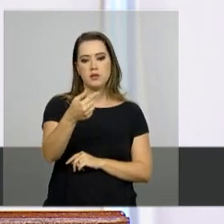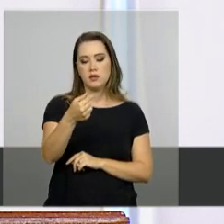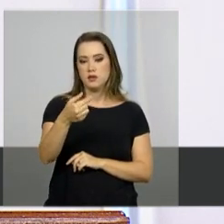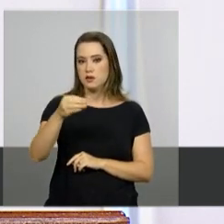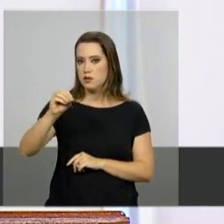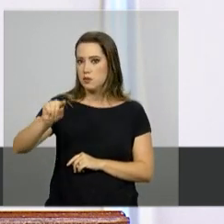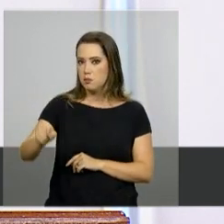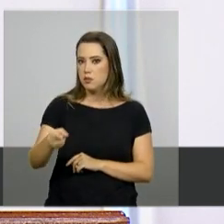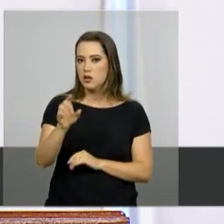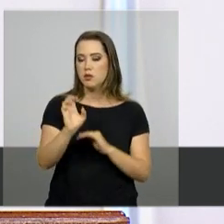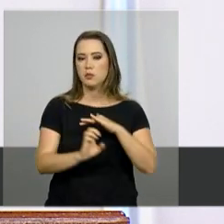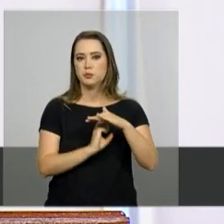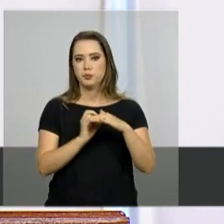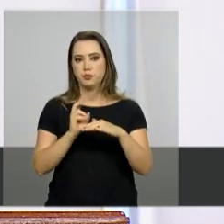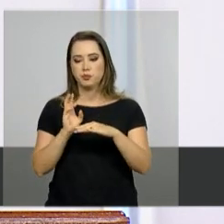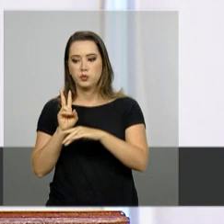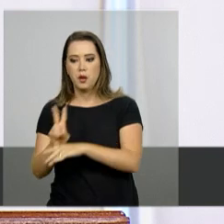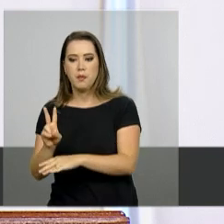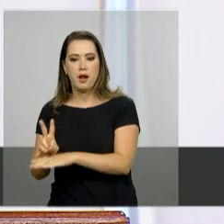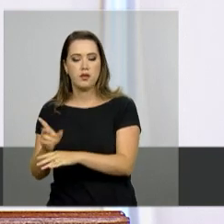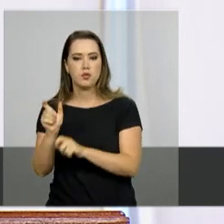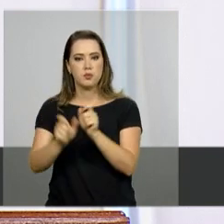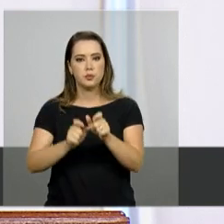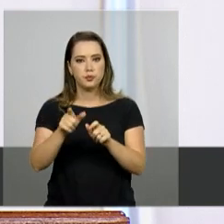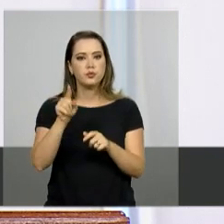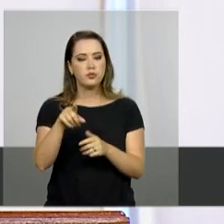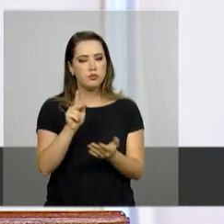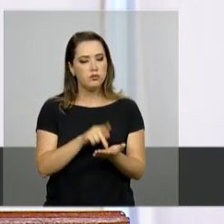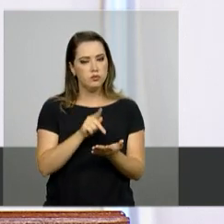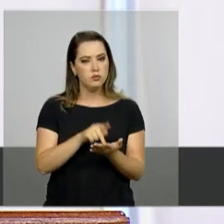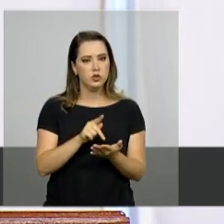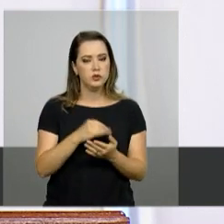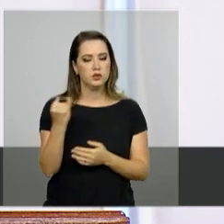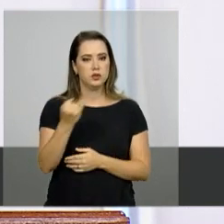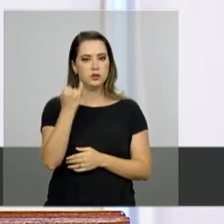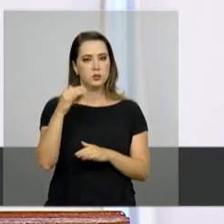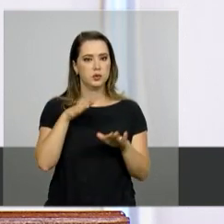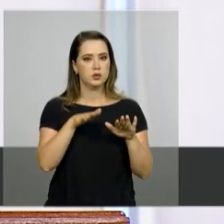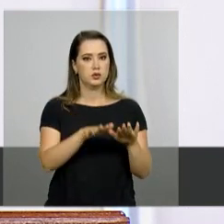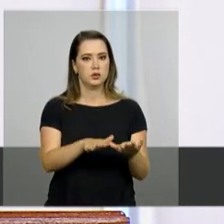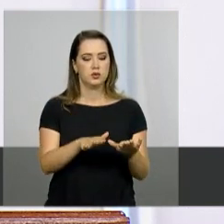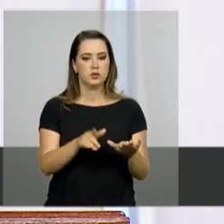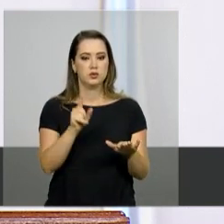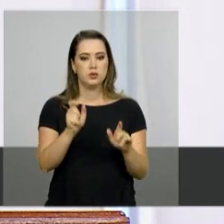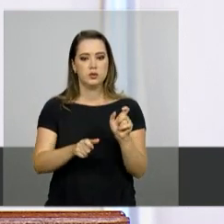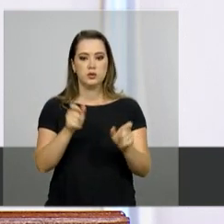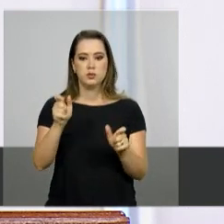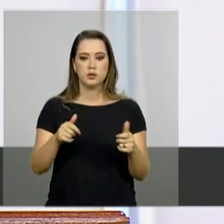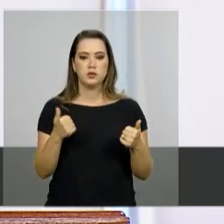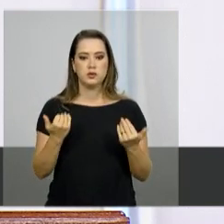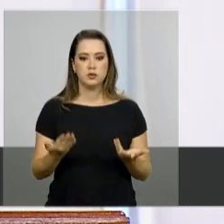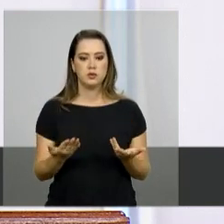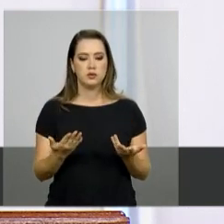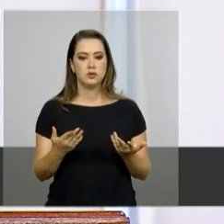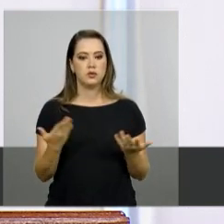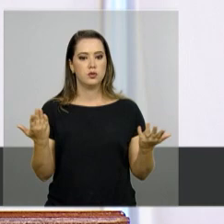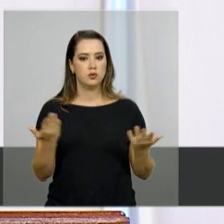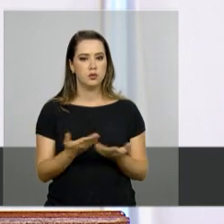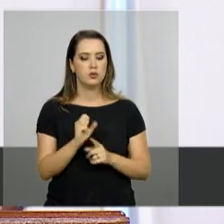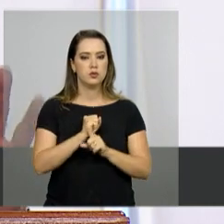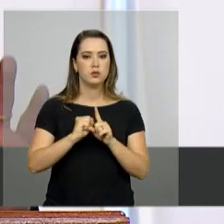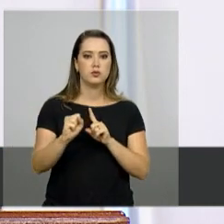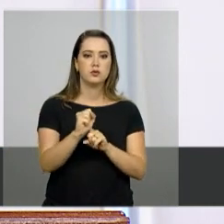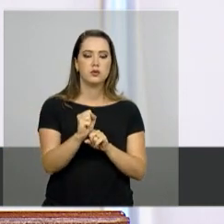empréstimos esta é a verdadeira maneira de incluir as pessoas no meio social